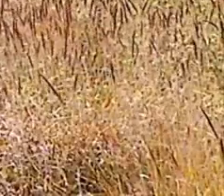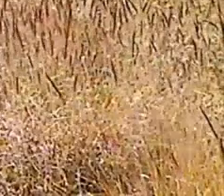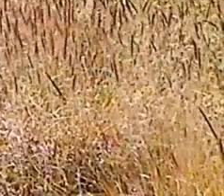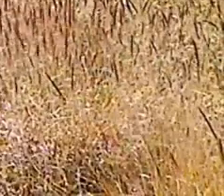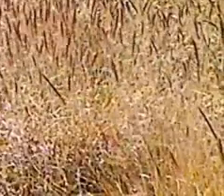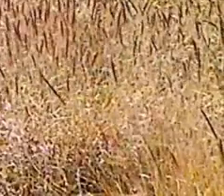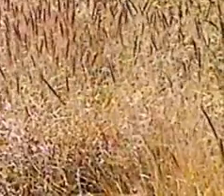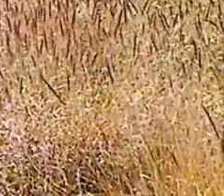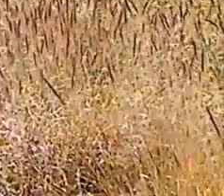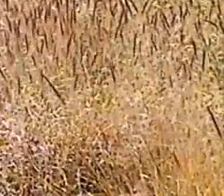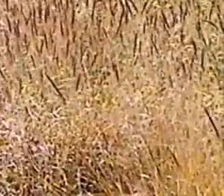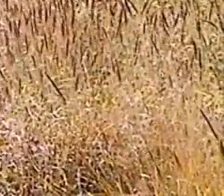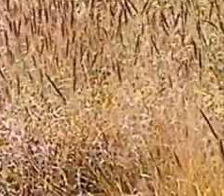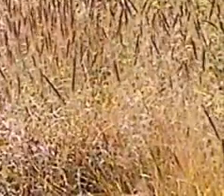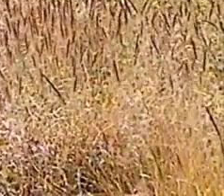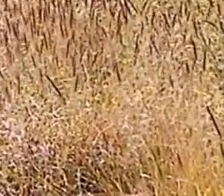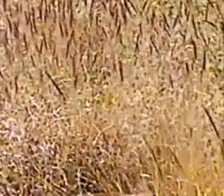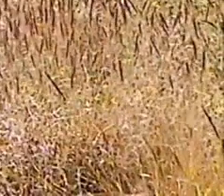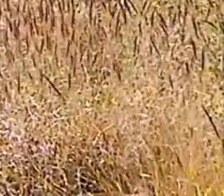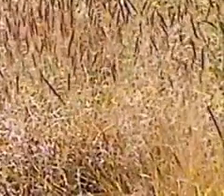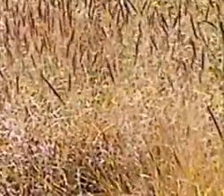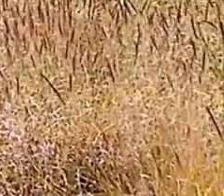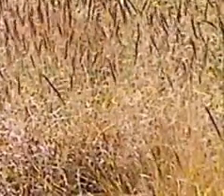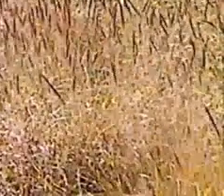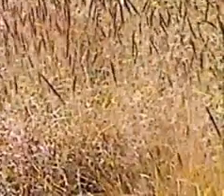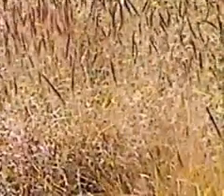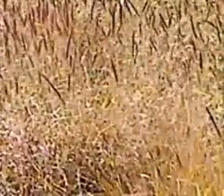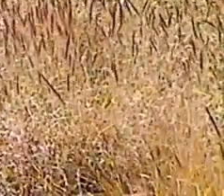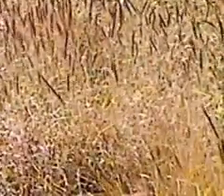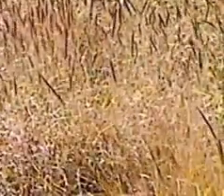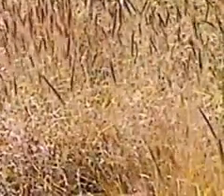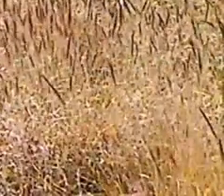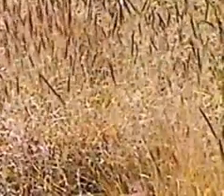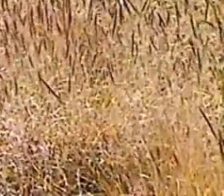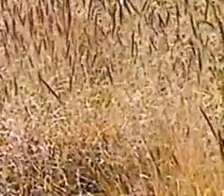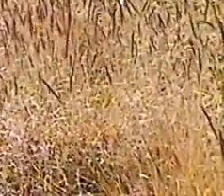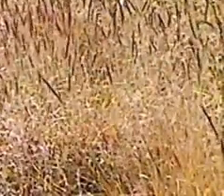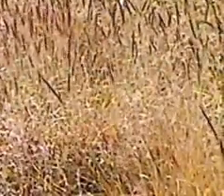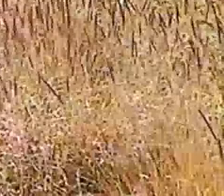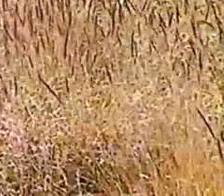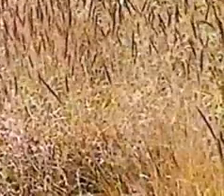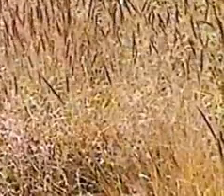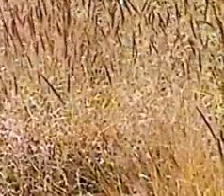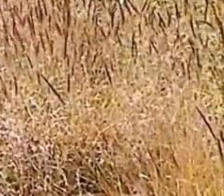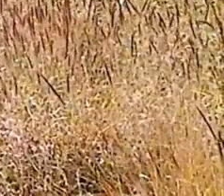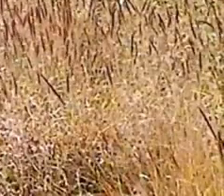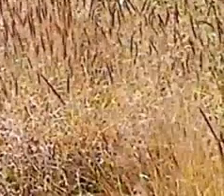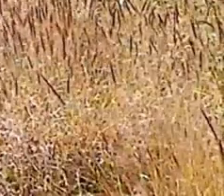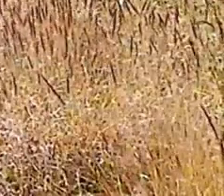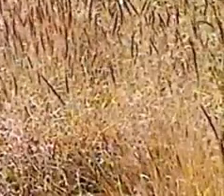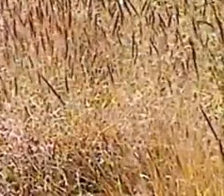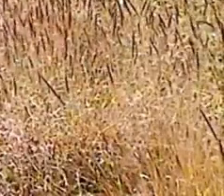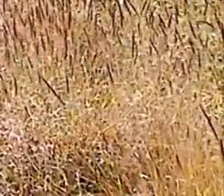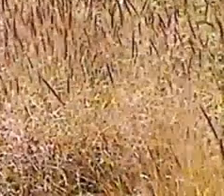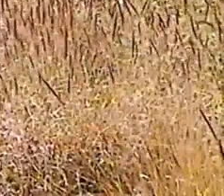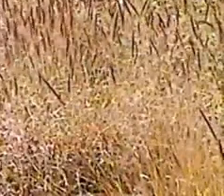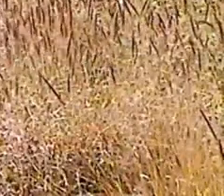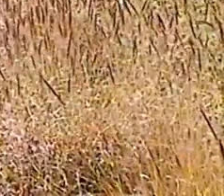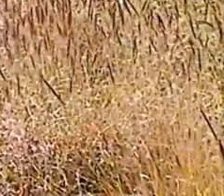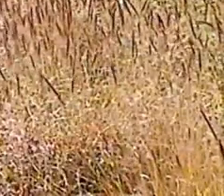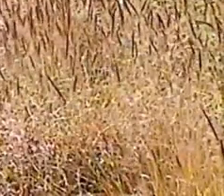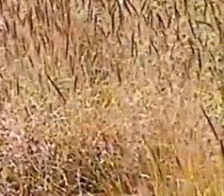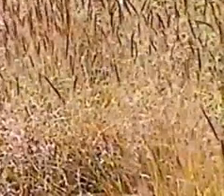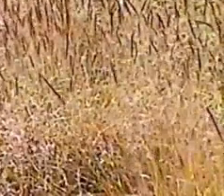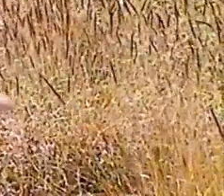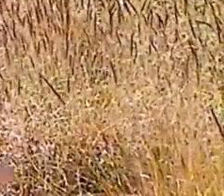demais receberam concessões das respectivas malhas até meados da década de 2 50 Neste ano o governo federal